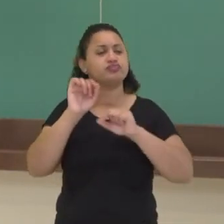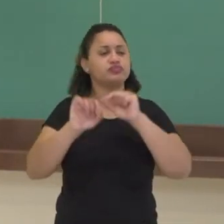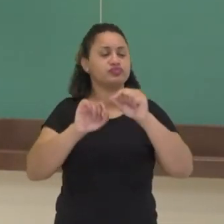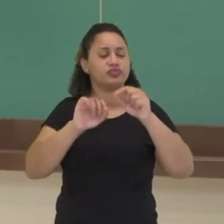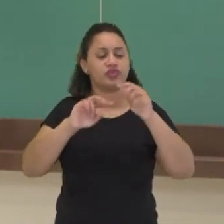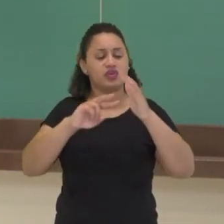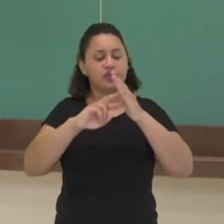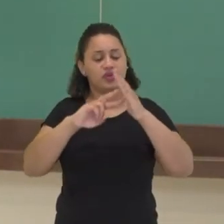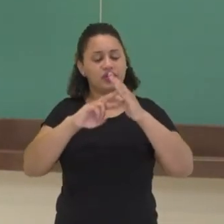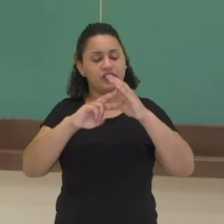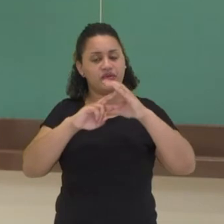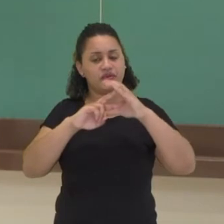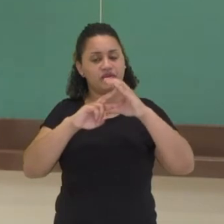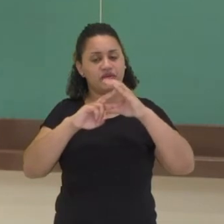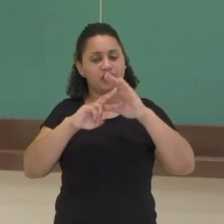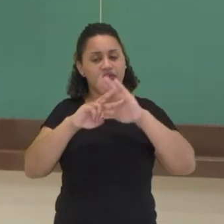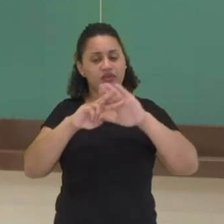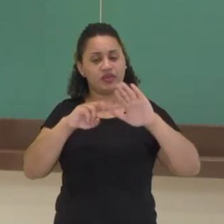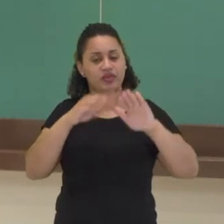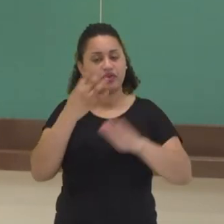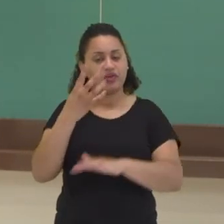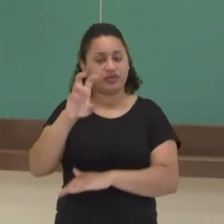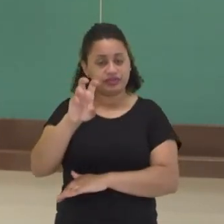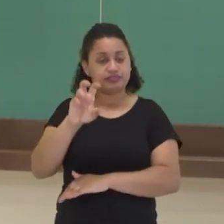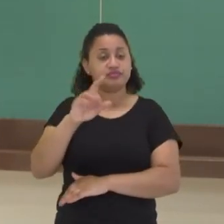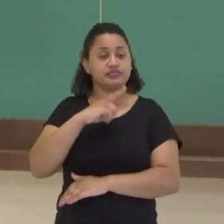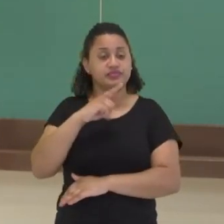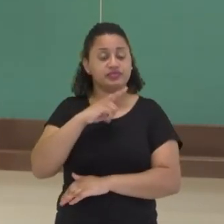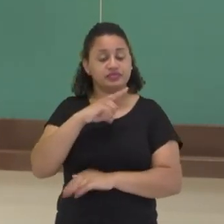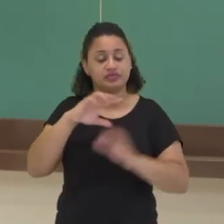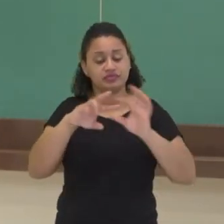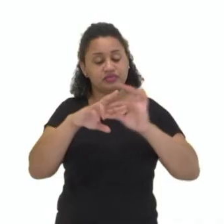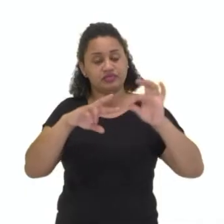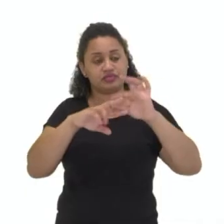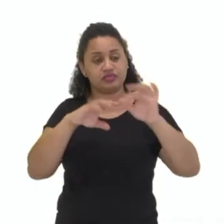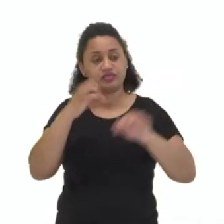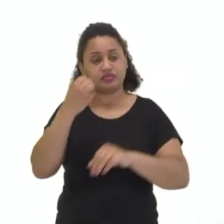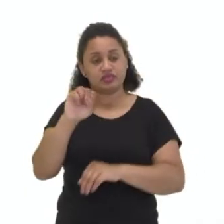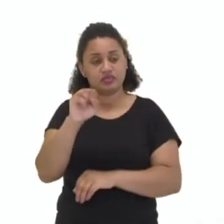de 45 graus, com um raio de 8 em